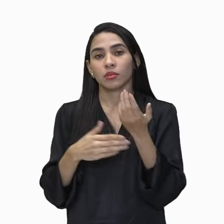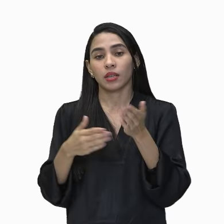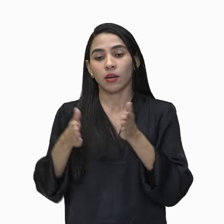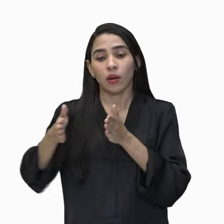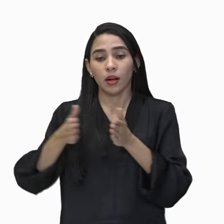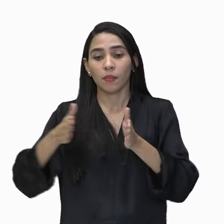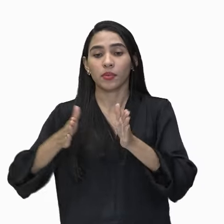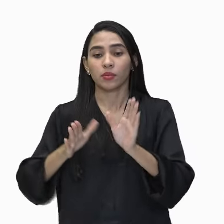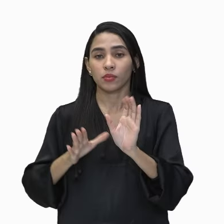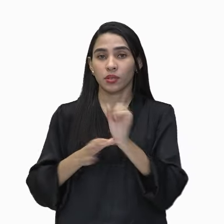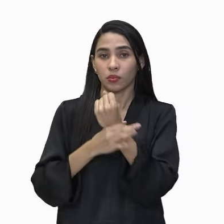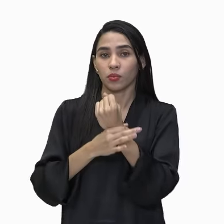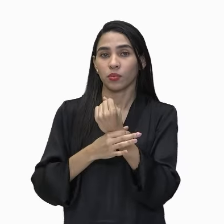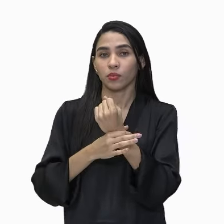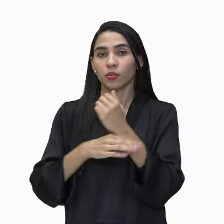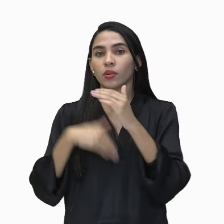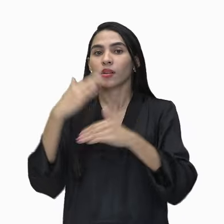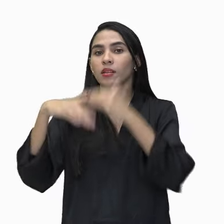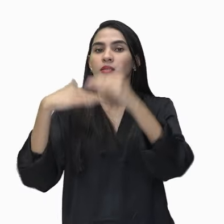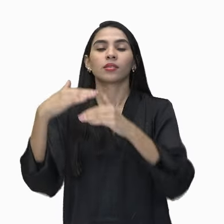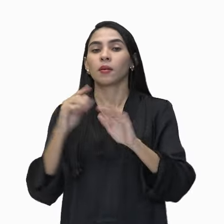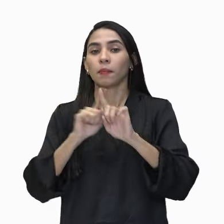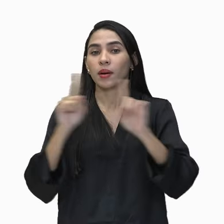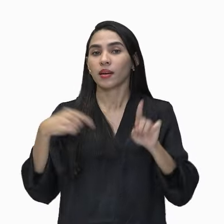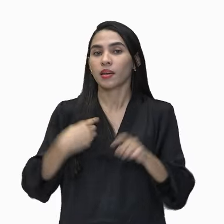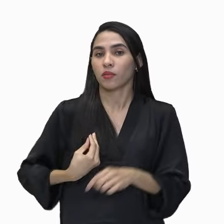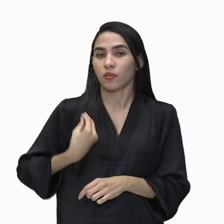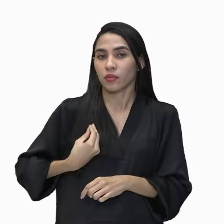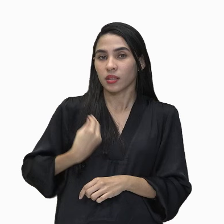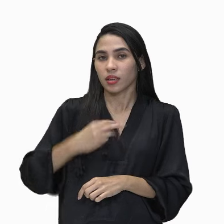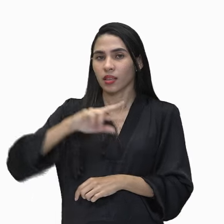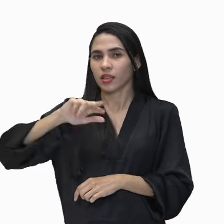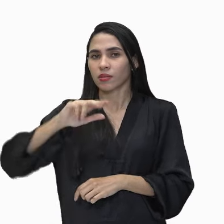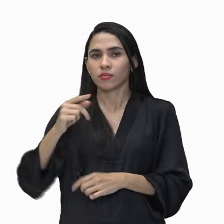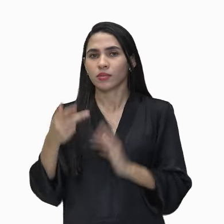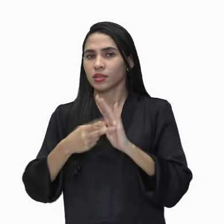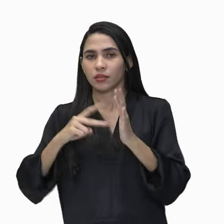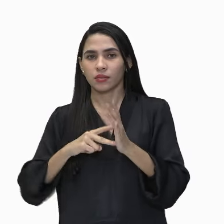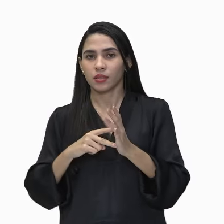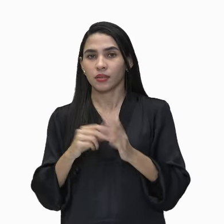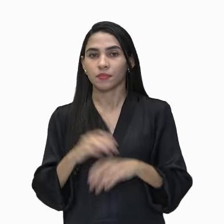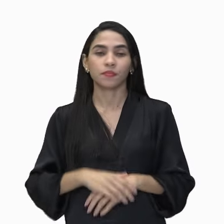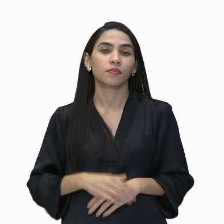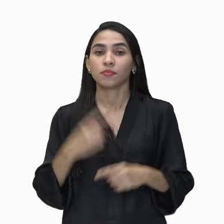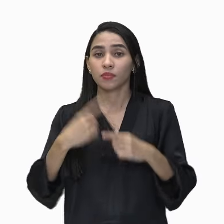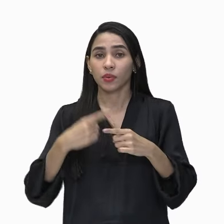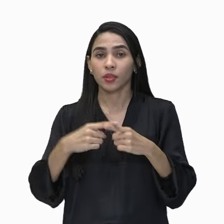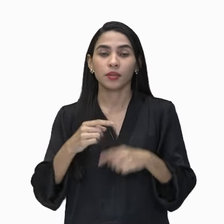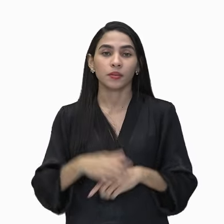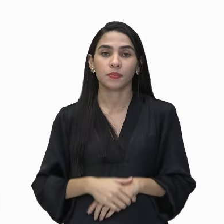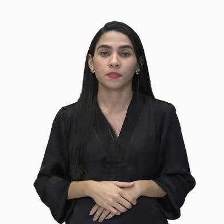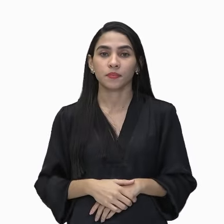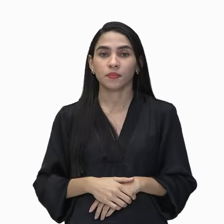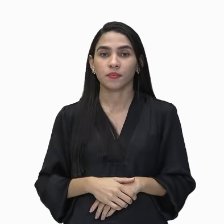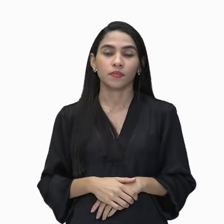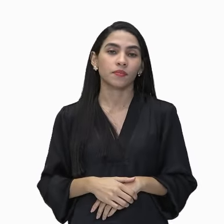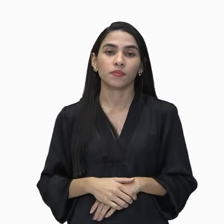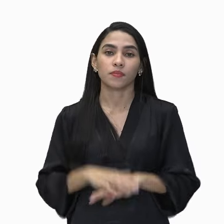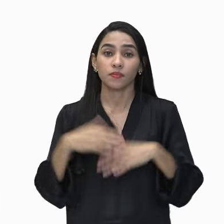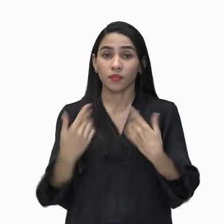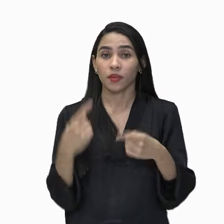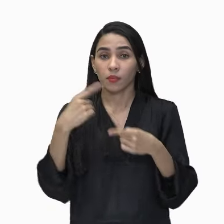ao êxito, ao crescimento. Só o fato de eu existir não significa isso. Por que não significa isso, professor?